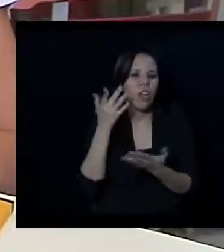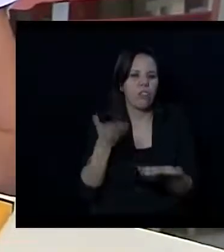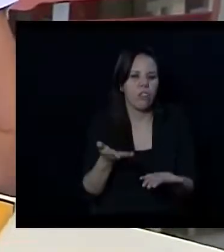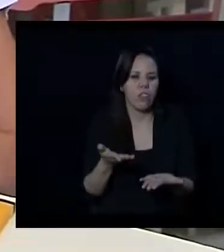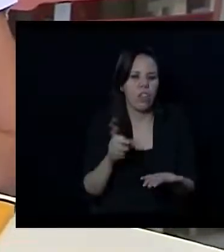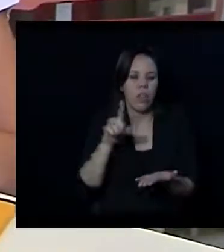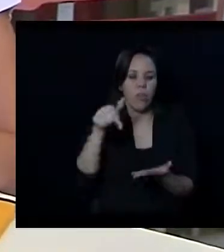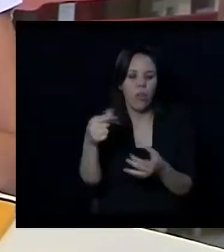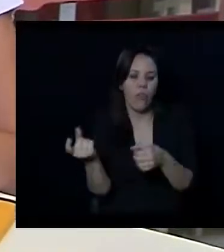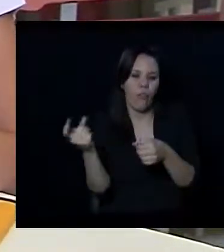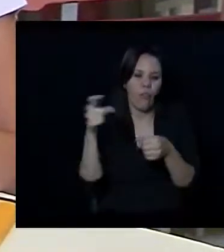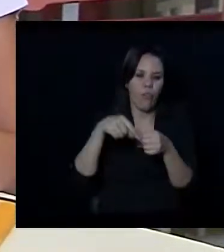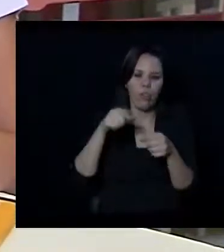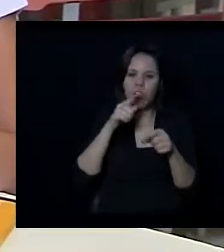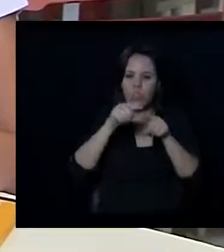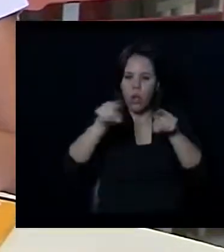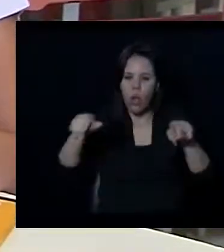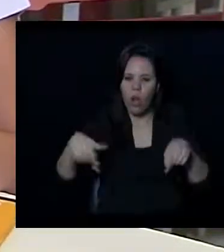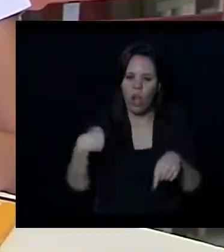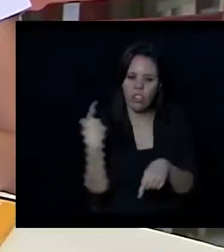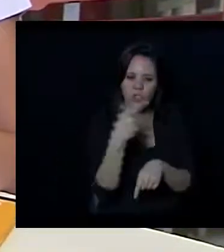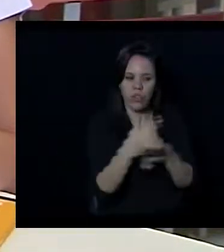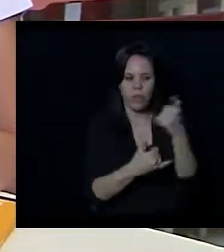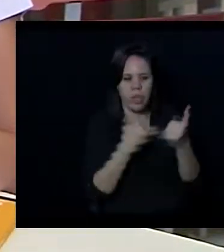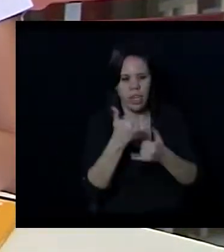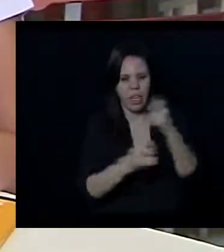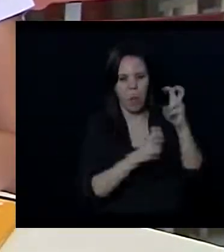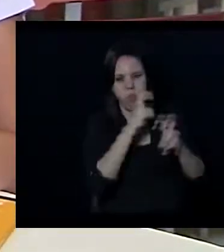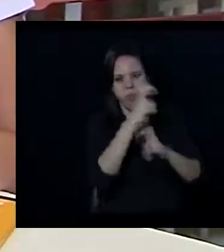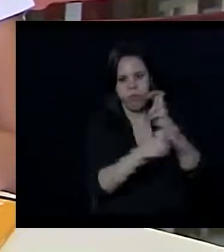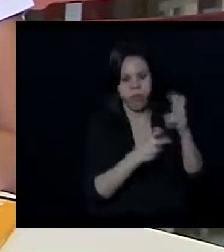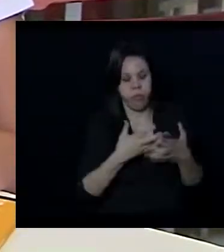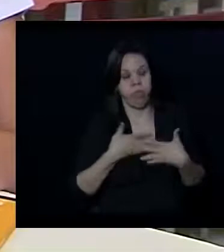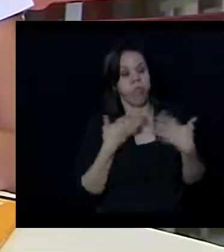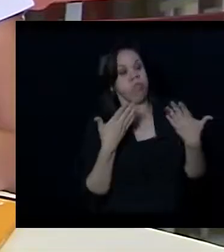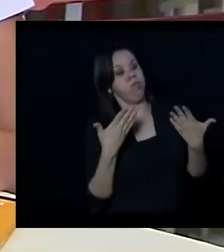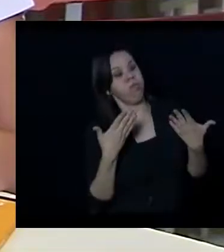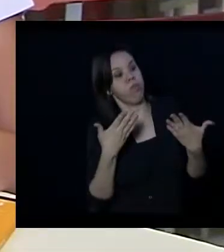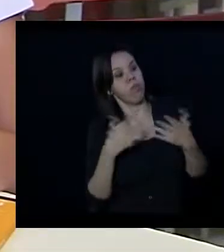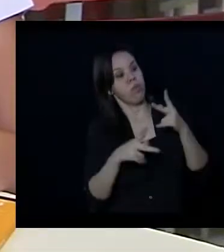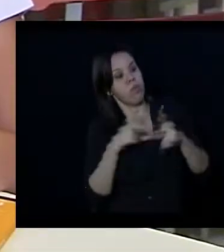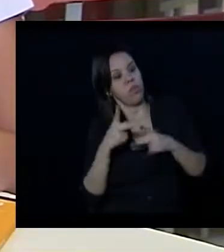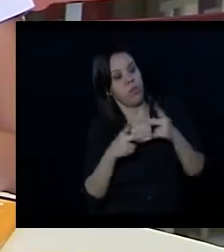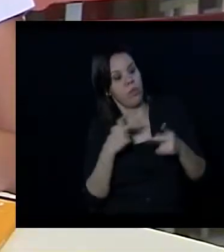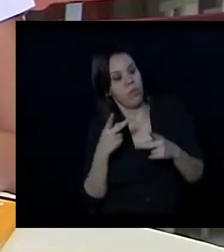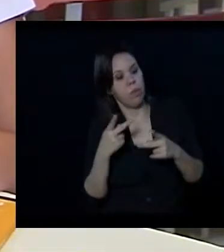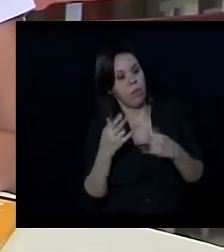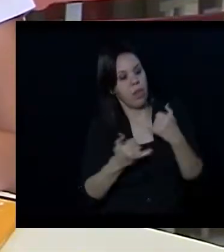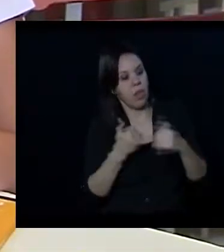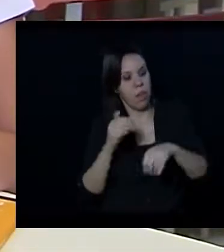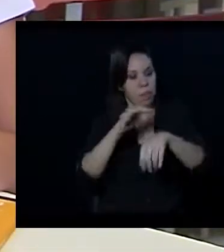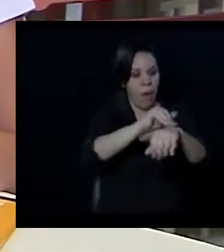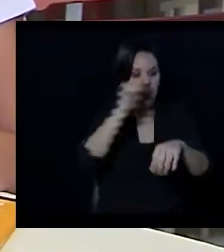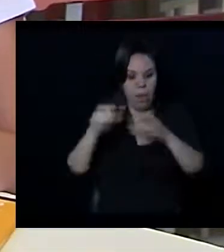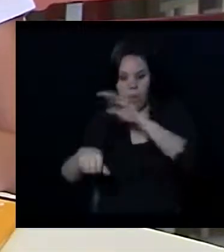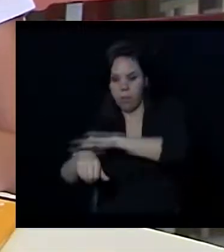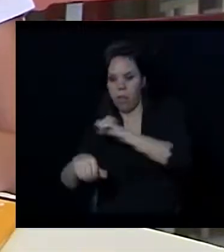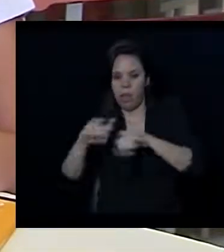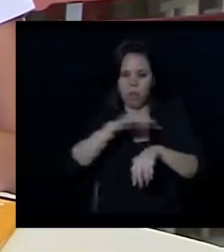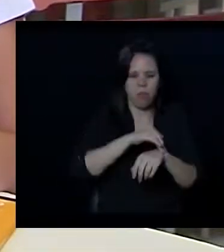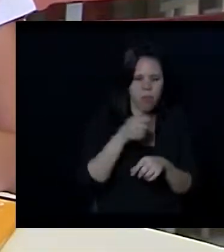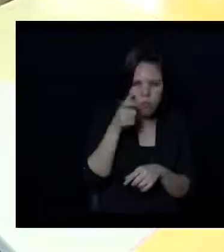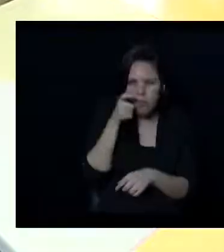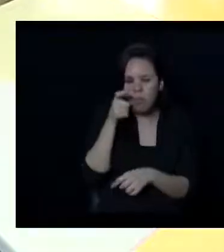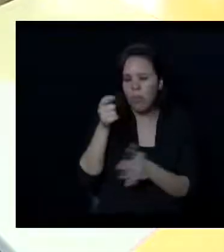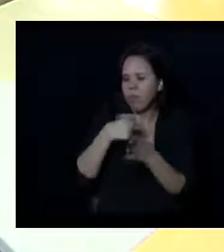do lago, a gente foi pro parquinho. Essa parte me assustou. Eles foram brincar de pega-pega. Eu fiquei só anotando no meu